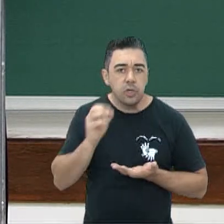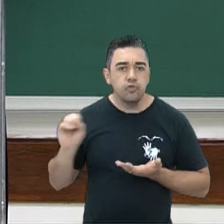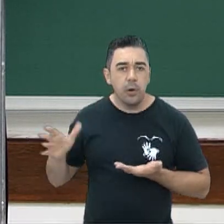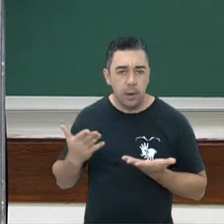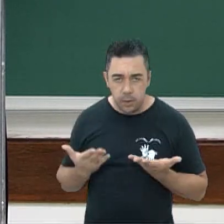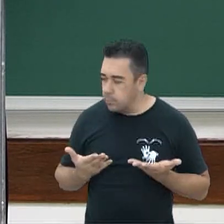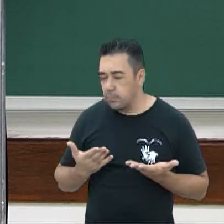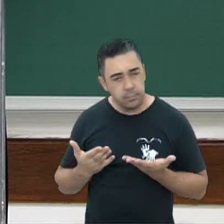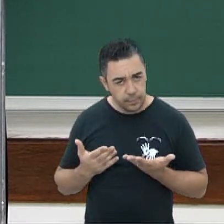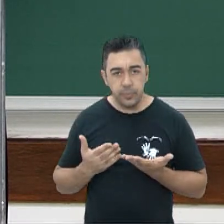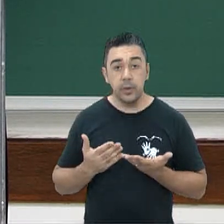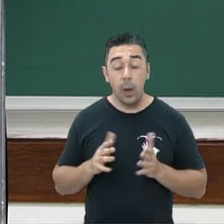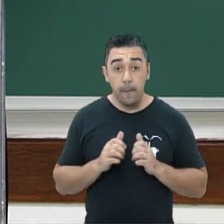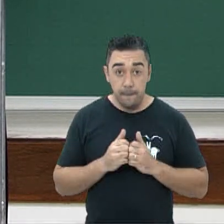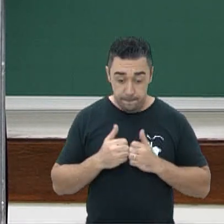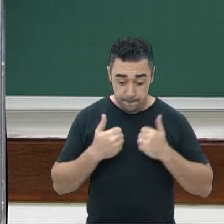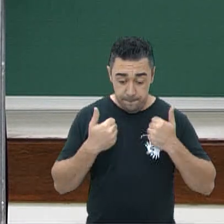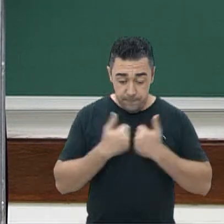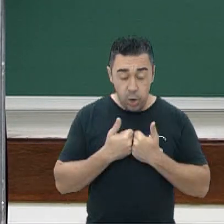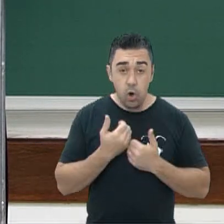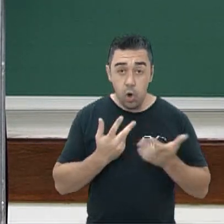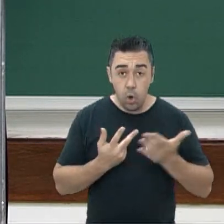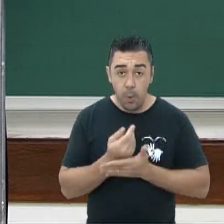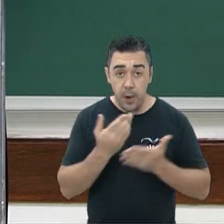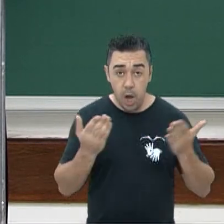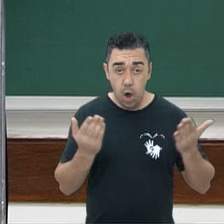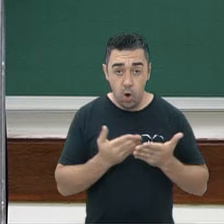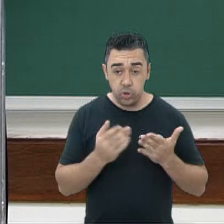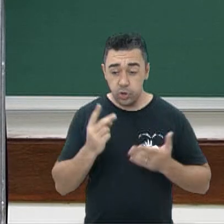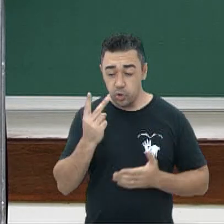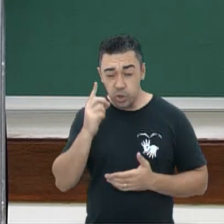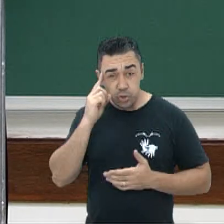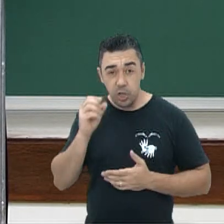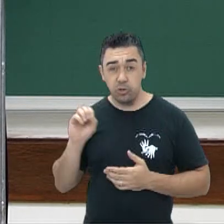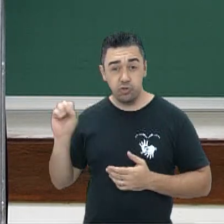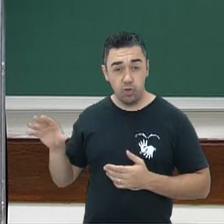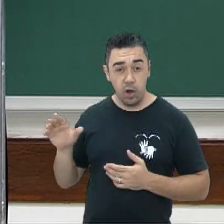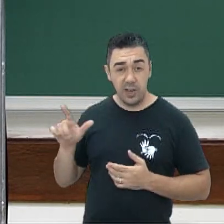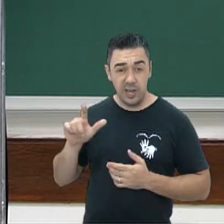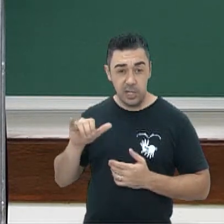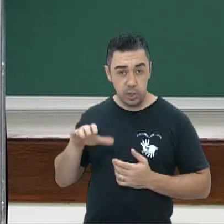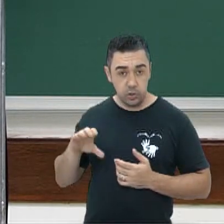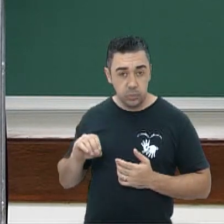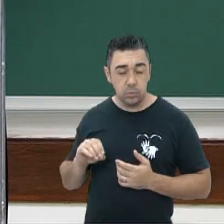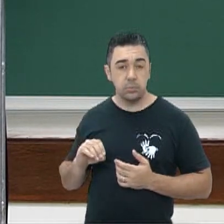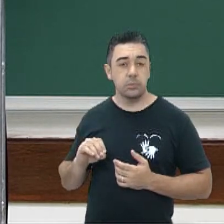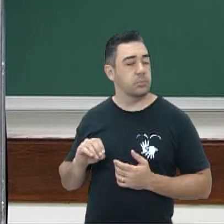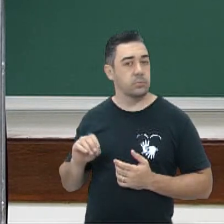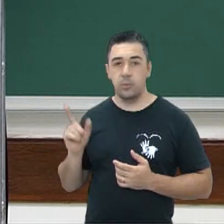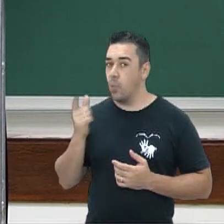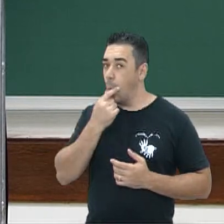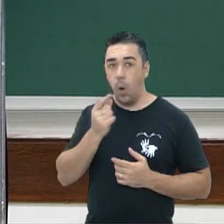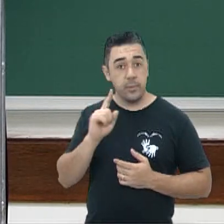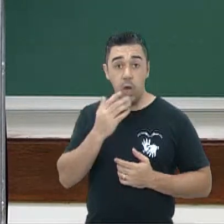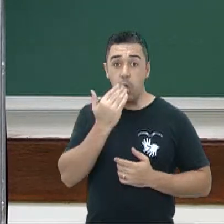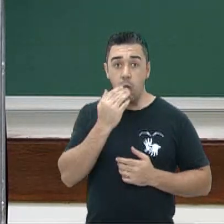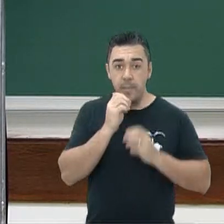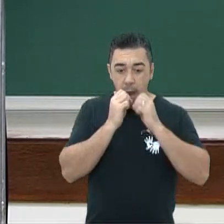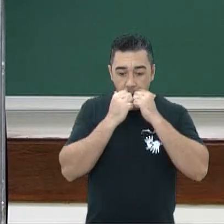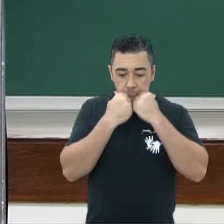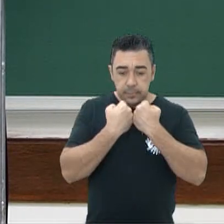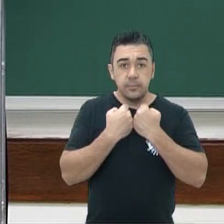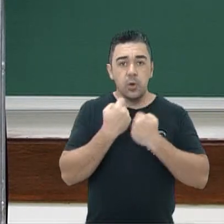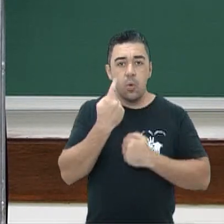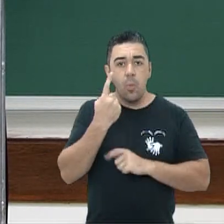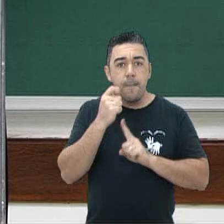jogasse. Então um pão que a gente compra hoje na panificadora, daqui 2 dias a gente já está achando que ele está velho e está jogando fora, eles comiam pão de